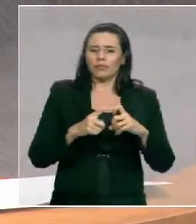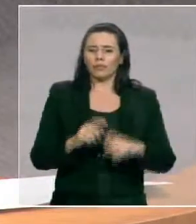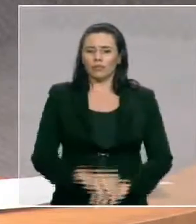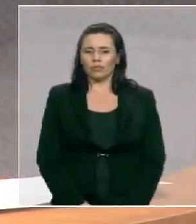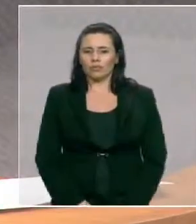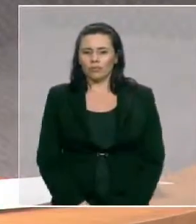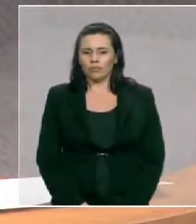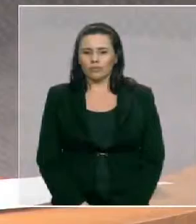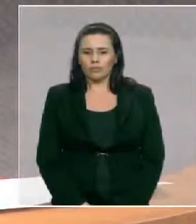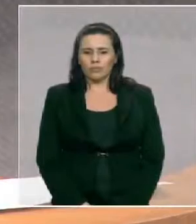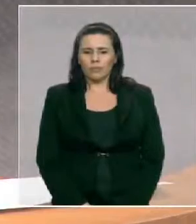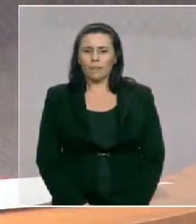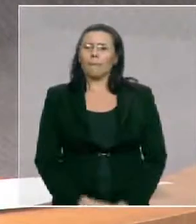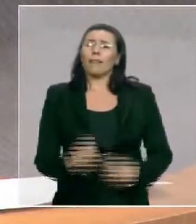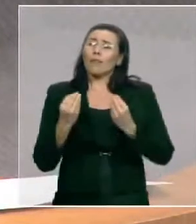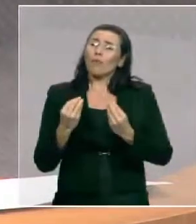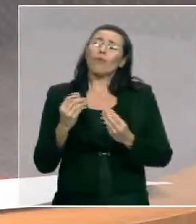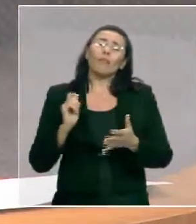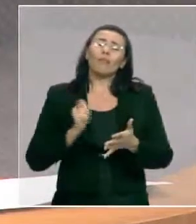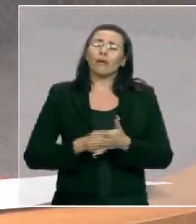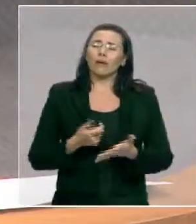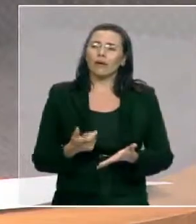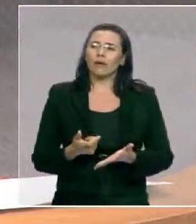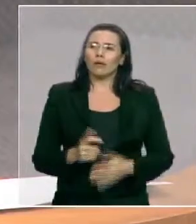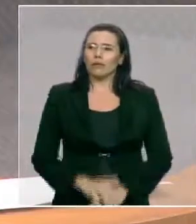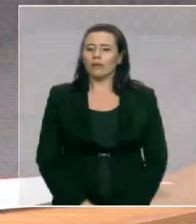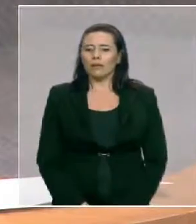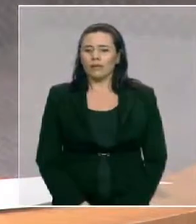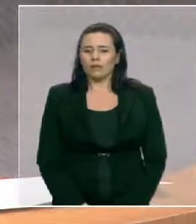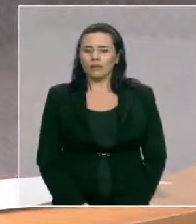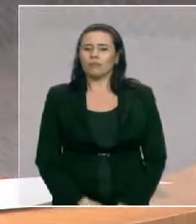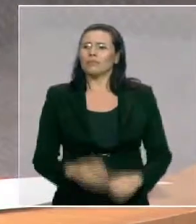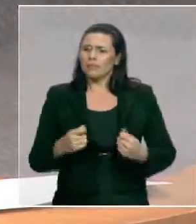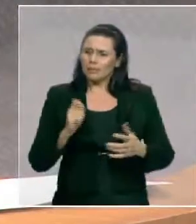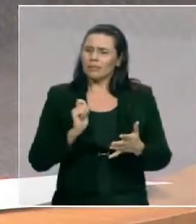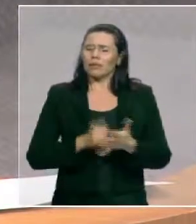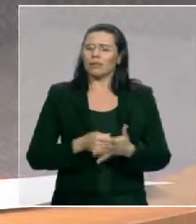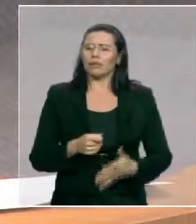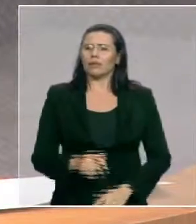É dando assistência ao povo que mais precisa.